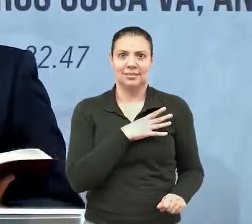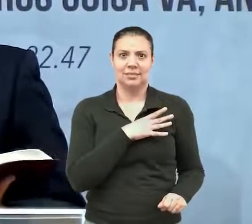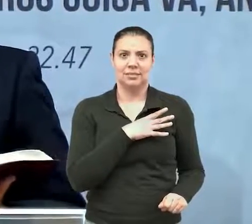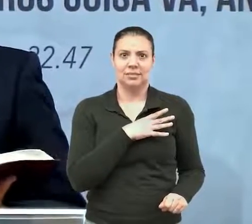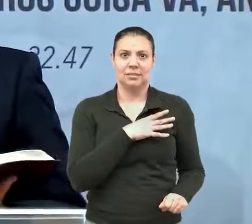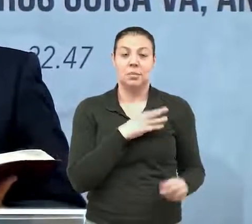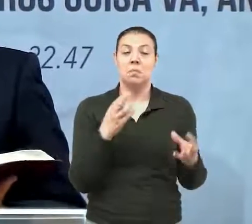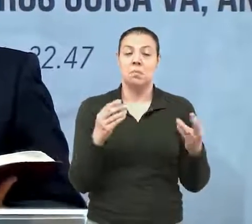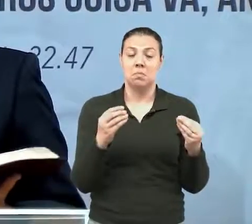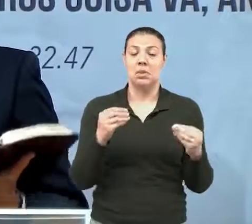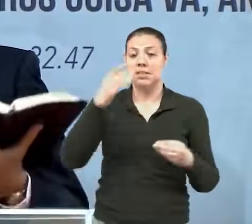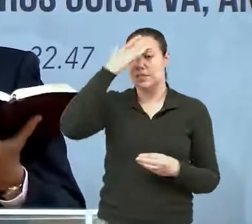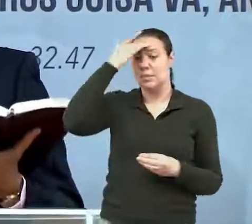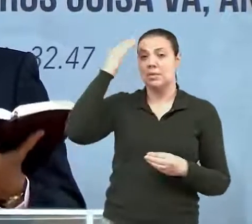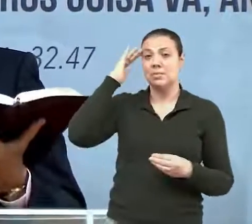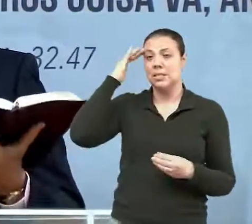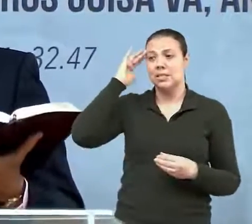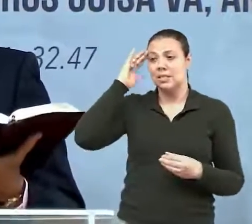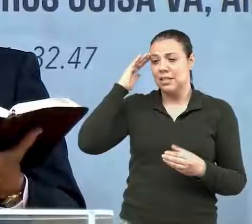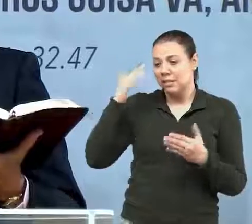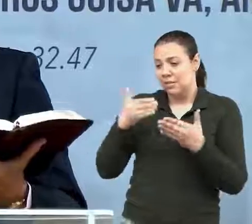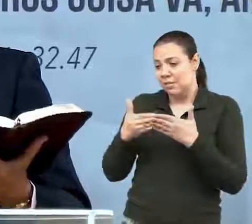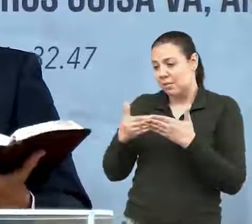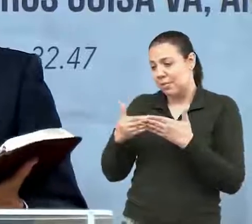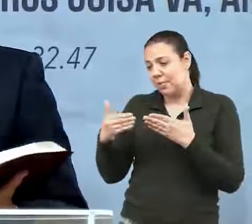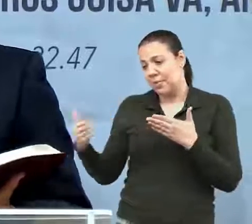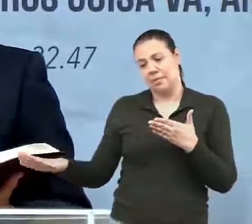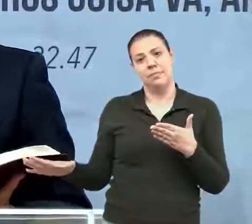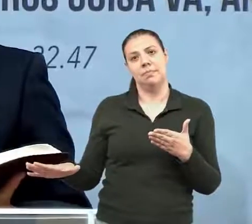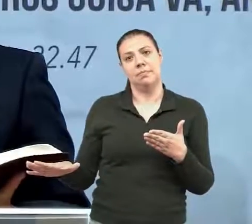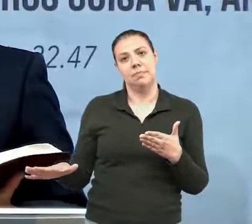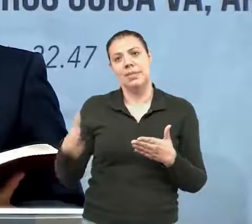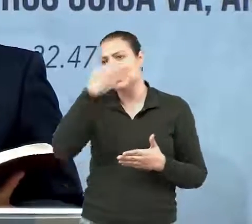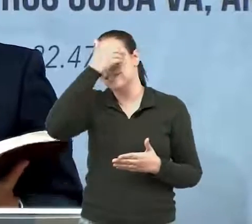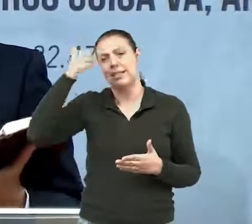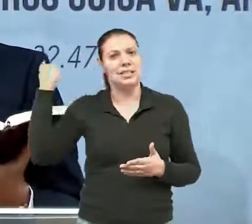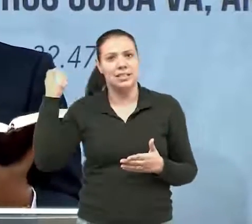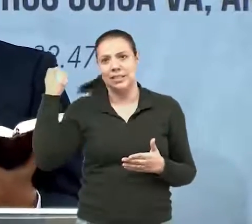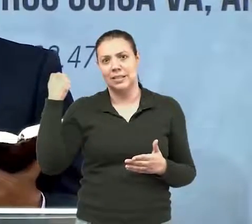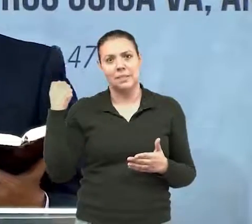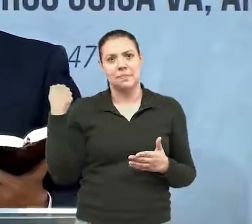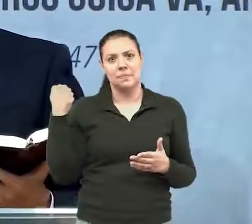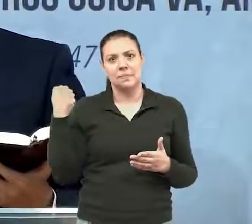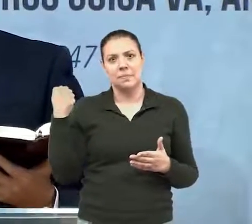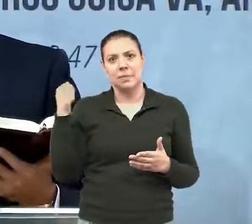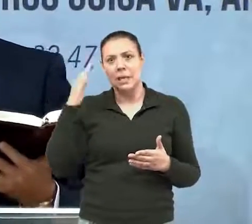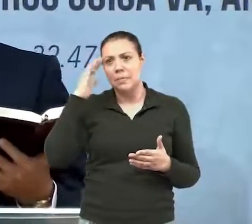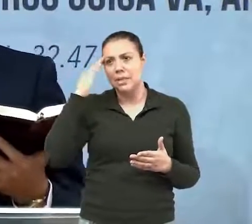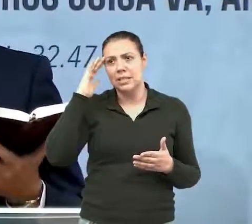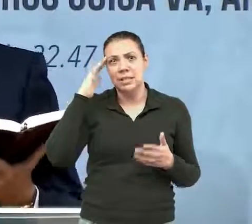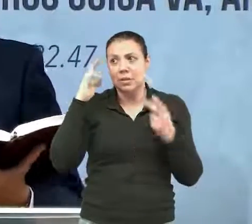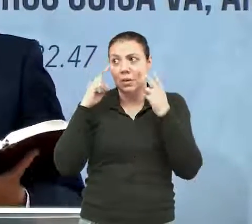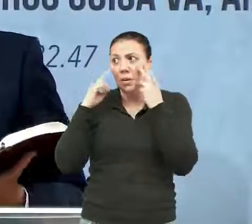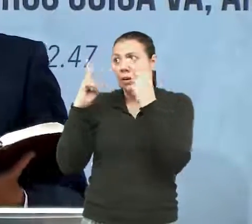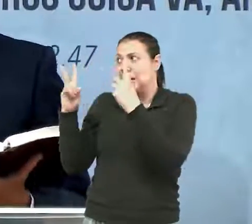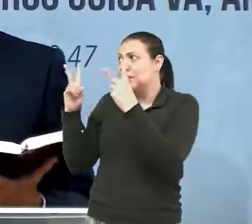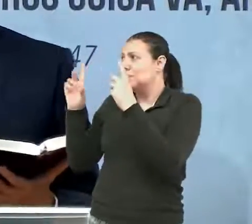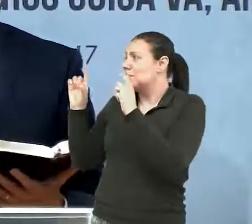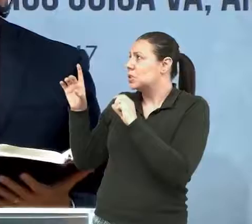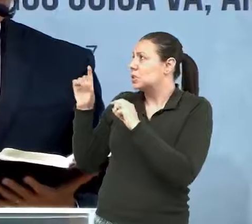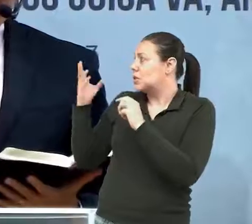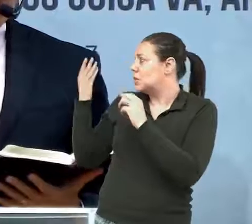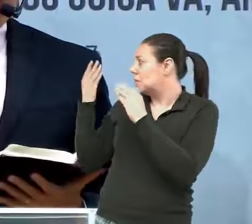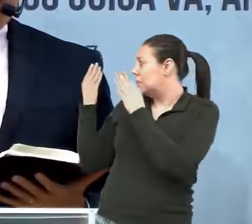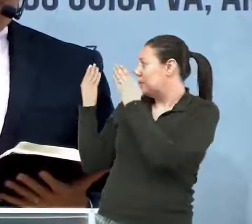jogar a toalha. Tem muita gente pensando em desistir. Tem muita gente só olhando pelas lentes do